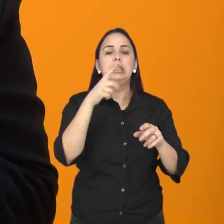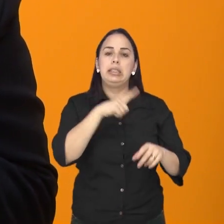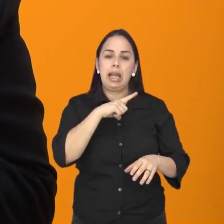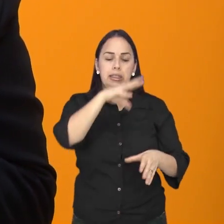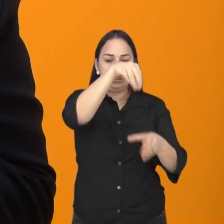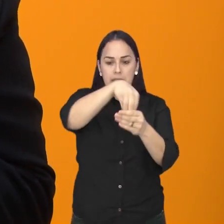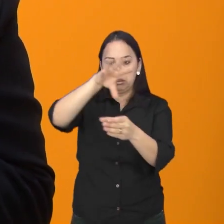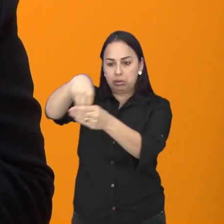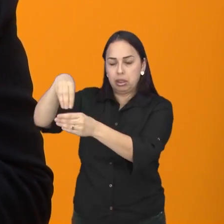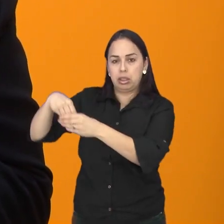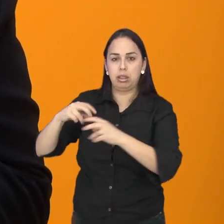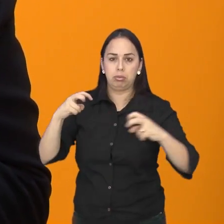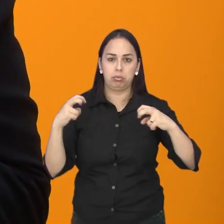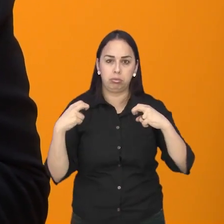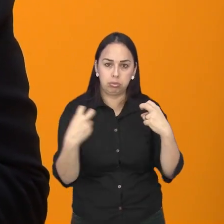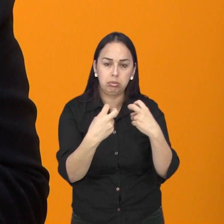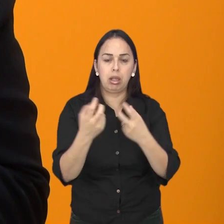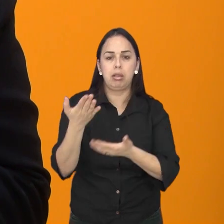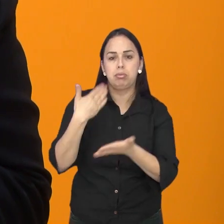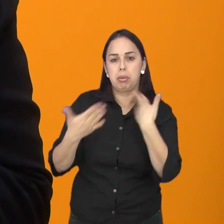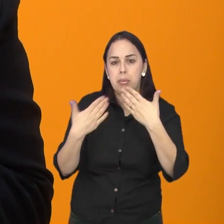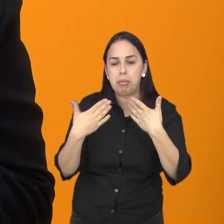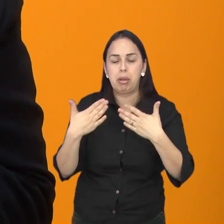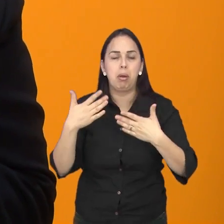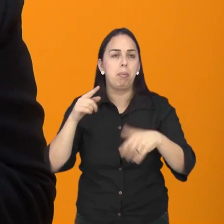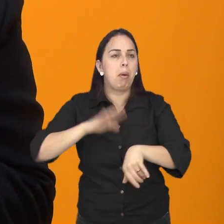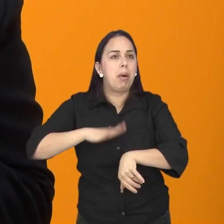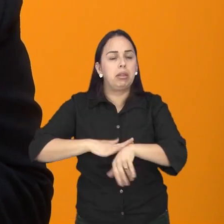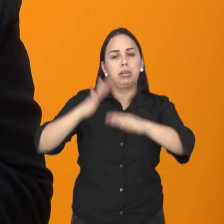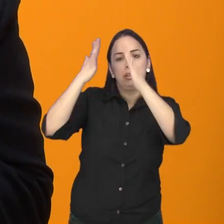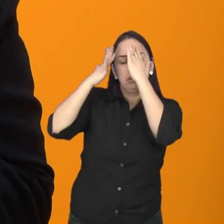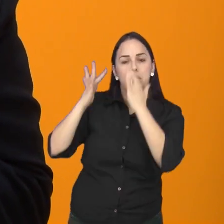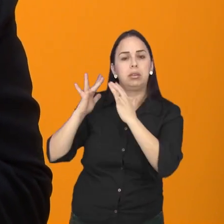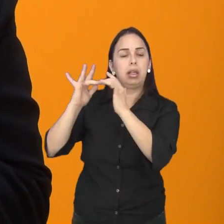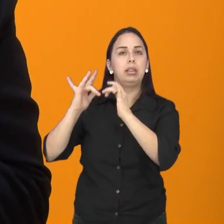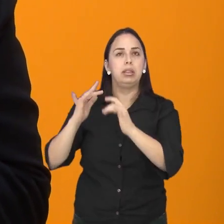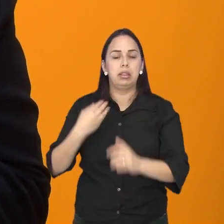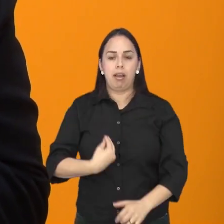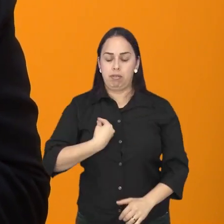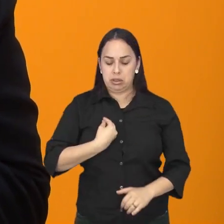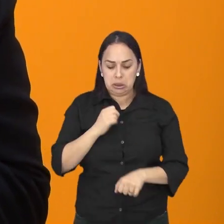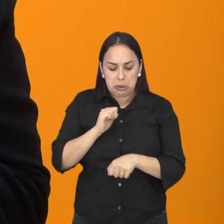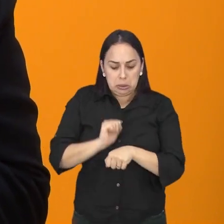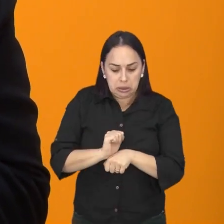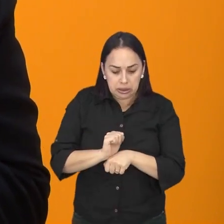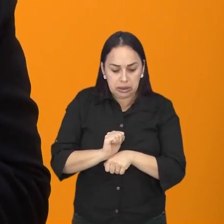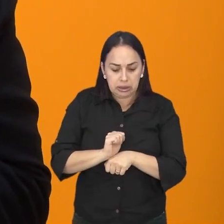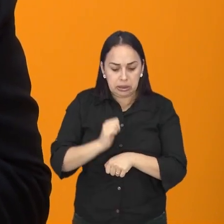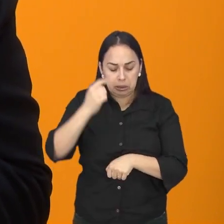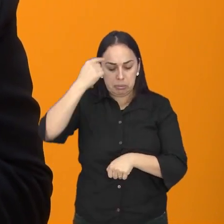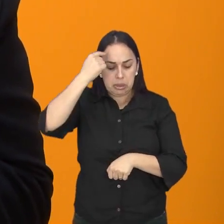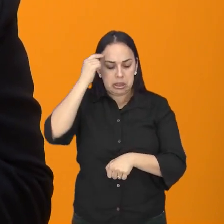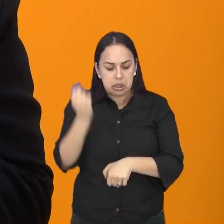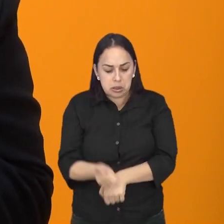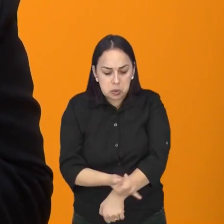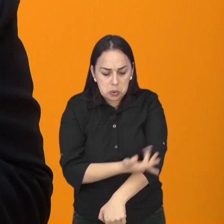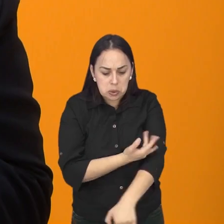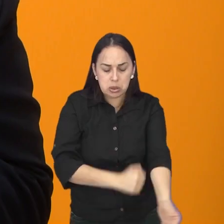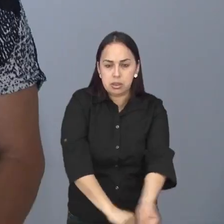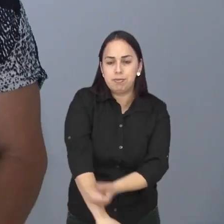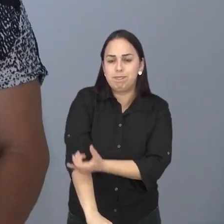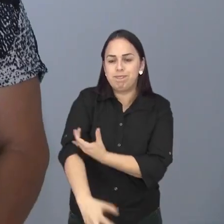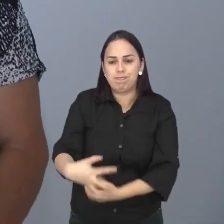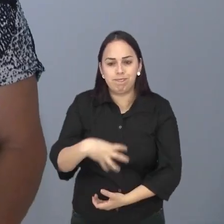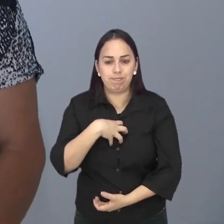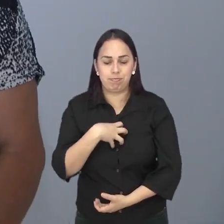e outras atividades que propiciam esse momento de reflexão, esse momento de parar e pensar sobre as emoções e os